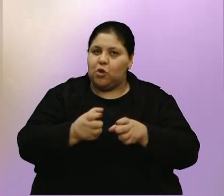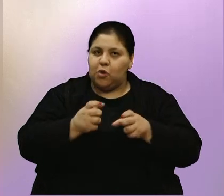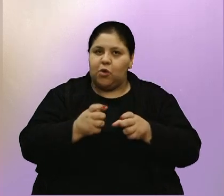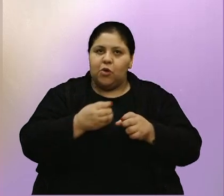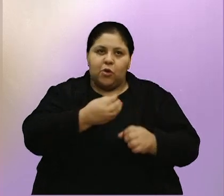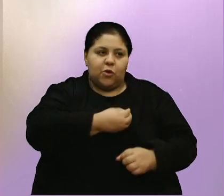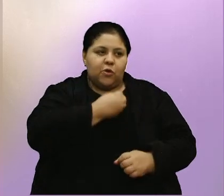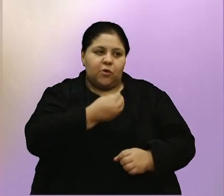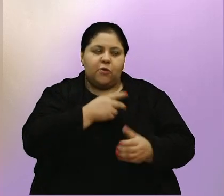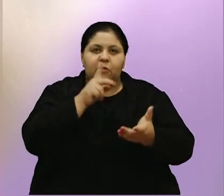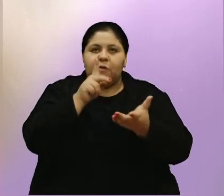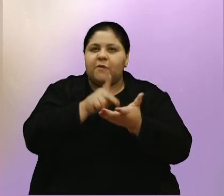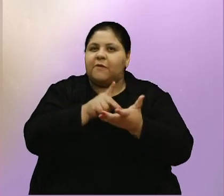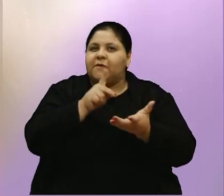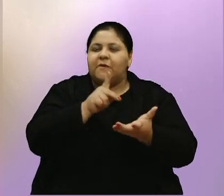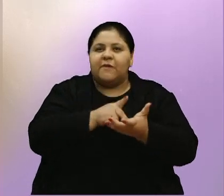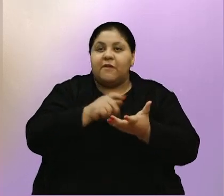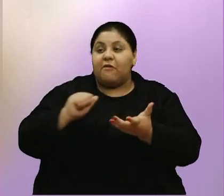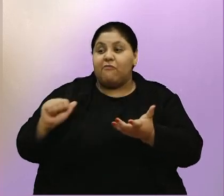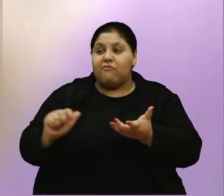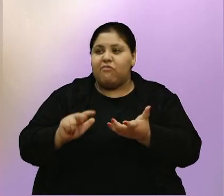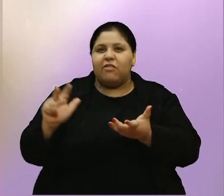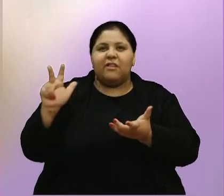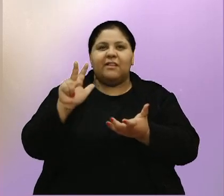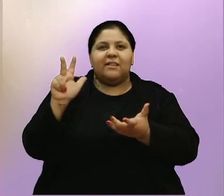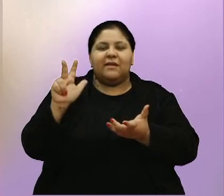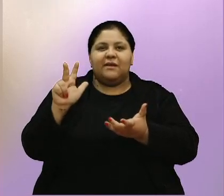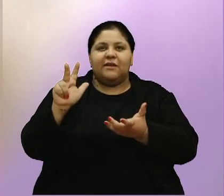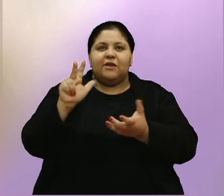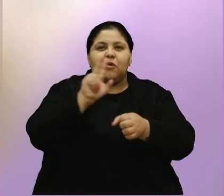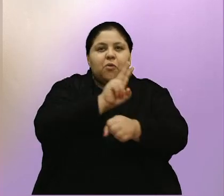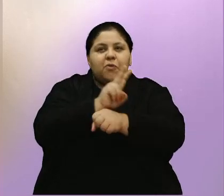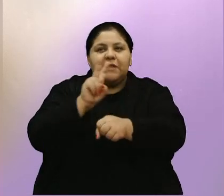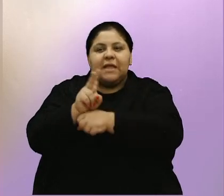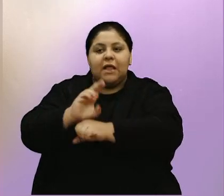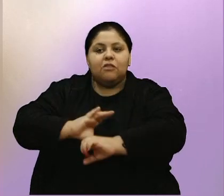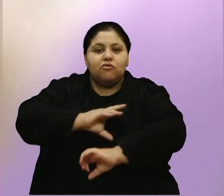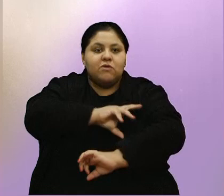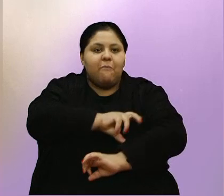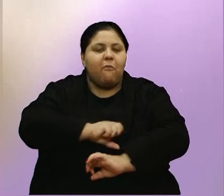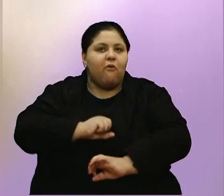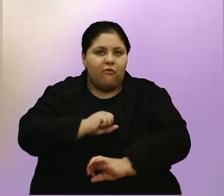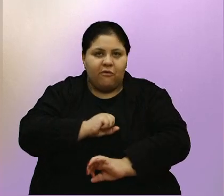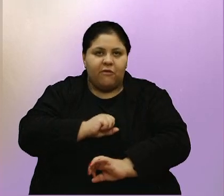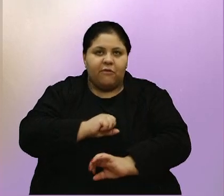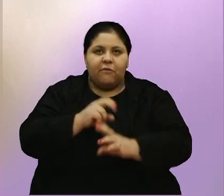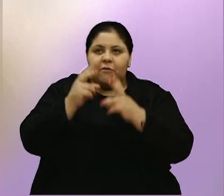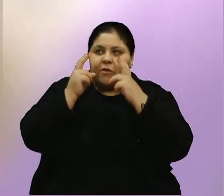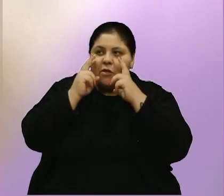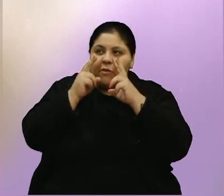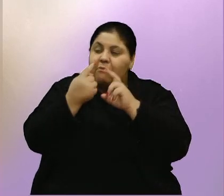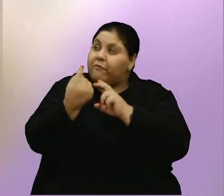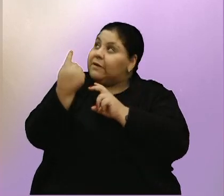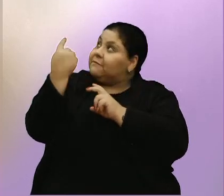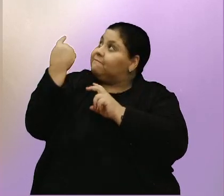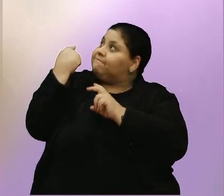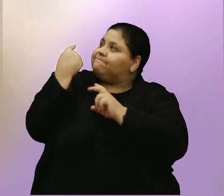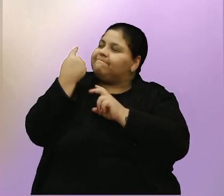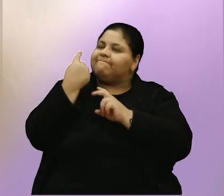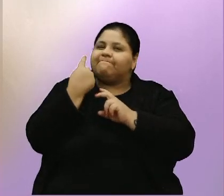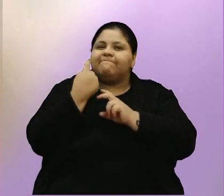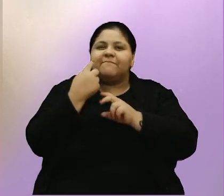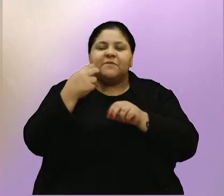vida é uma verdadeira obra-prima de valores, virtudes e amor. E ao olharmos para trás, vemos um legado